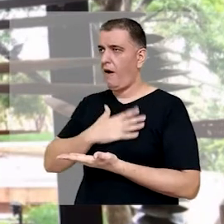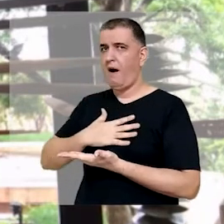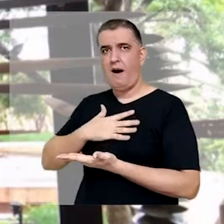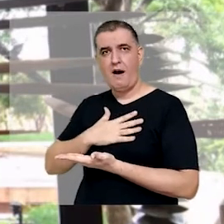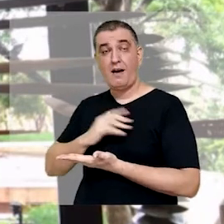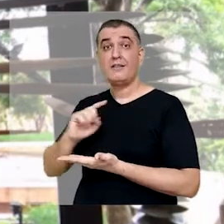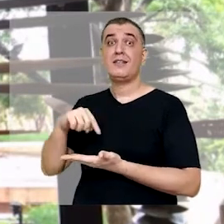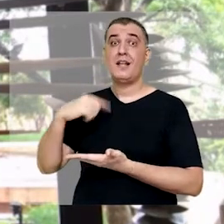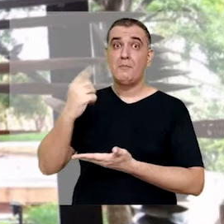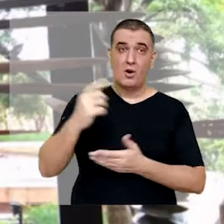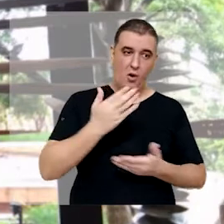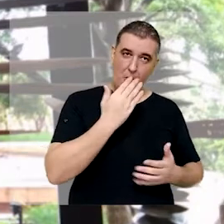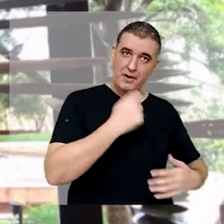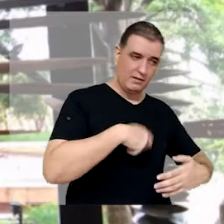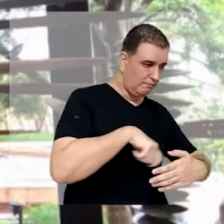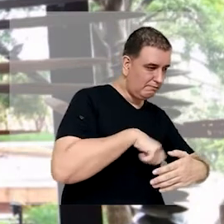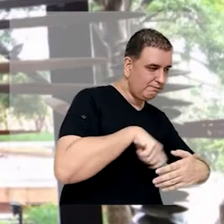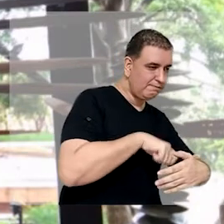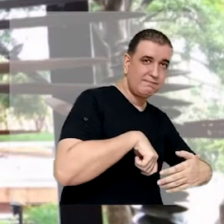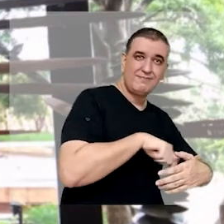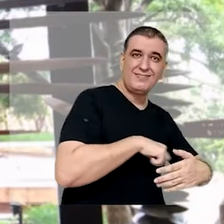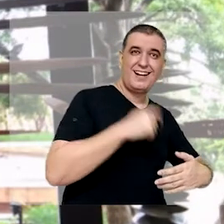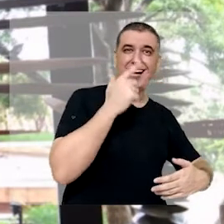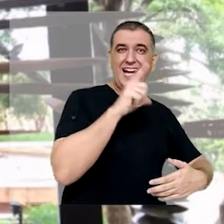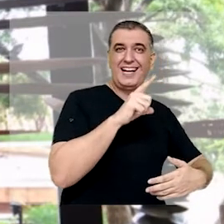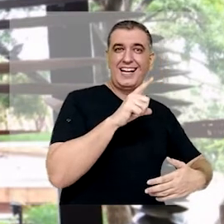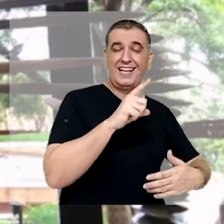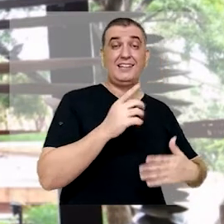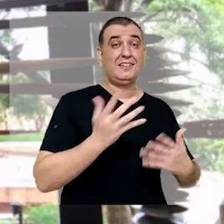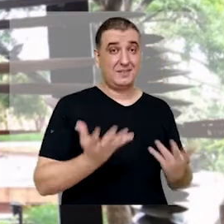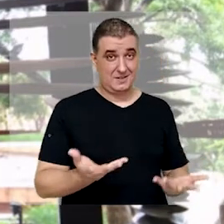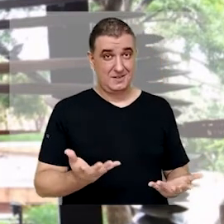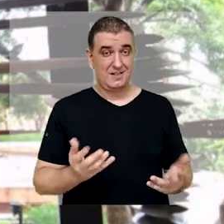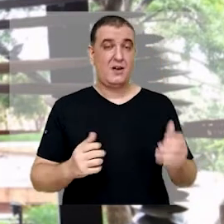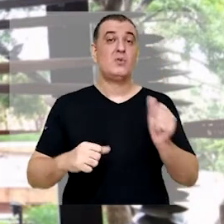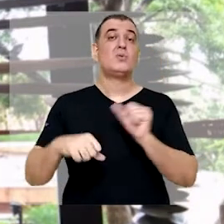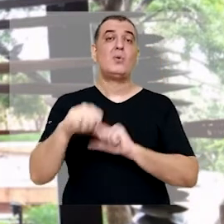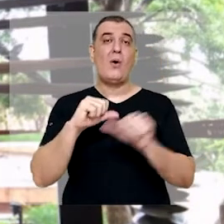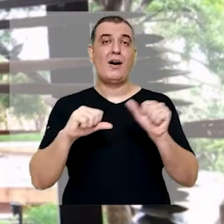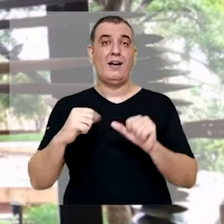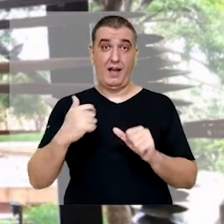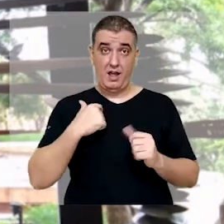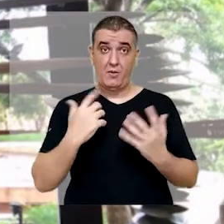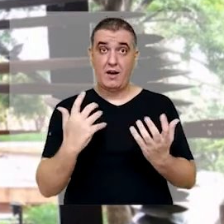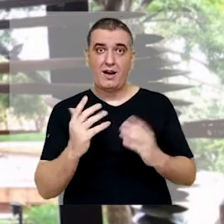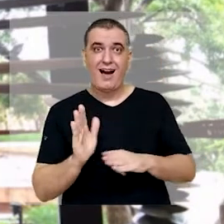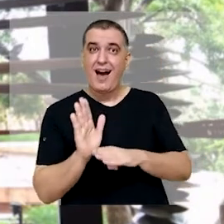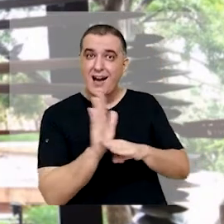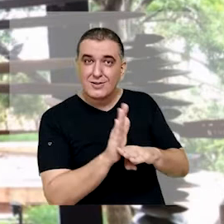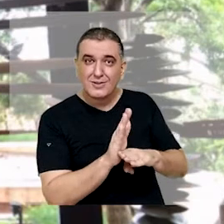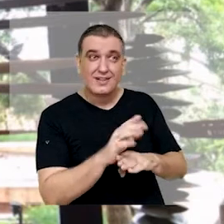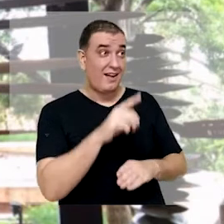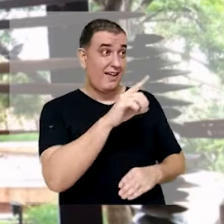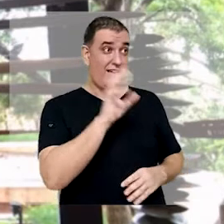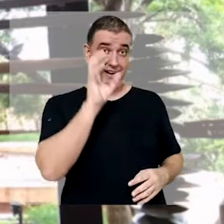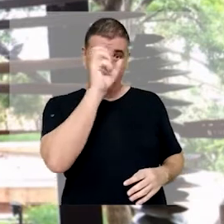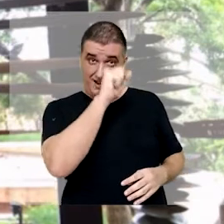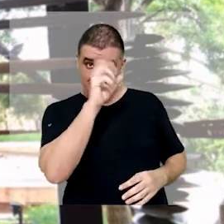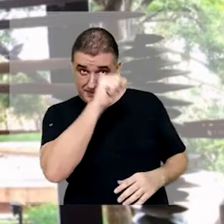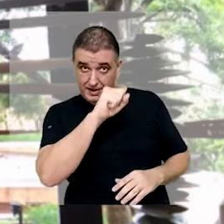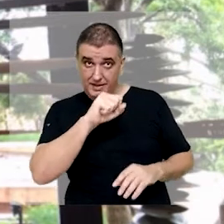Então, esse é o meu projeto hoje, ter liberdade, mais liberdade,